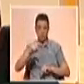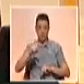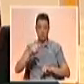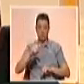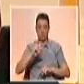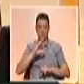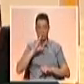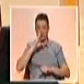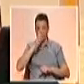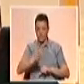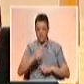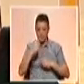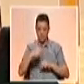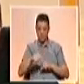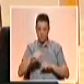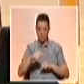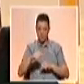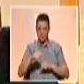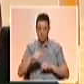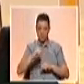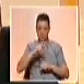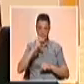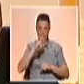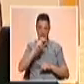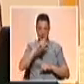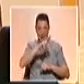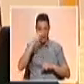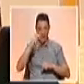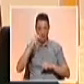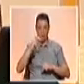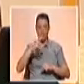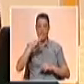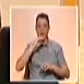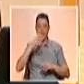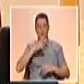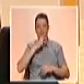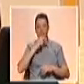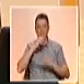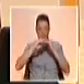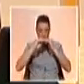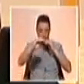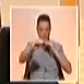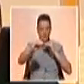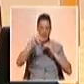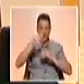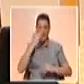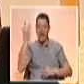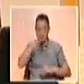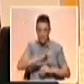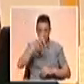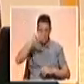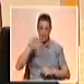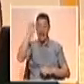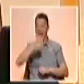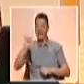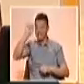a cintura do Saara, né, toda a parte desértica, né, vamos a falar da cintura em África, do Saara, Norte de África, mas também na